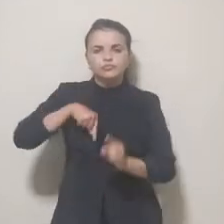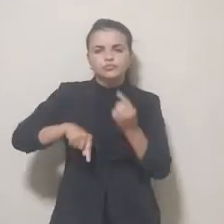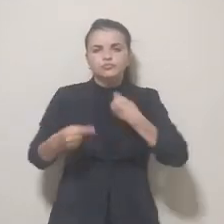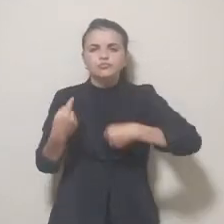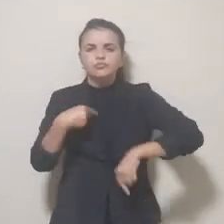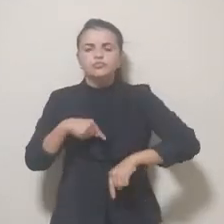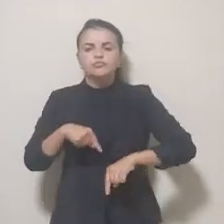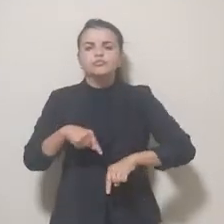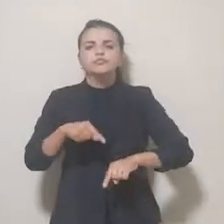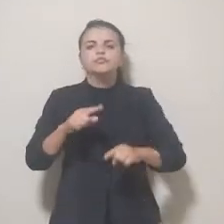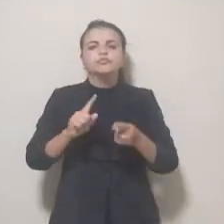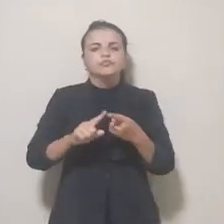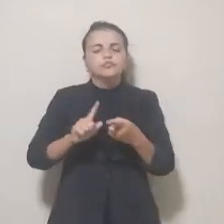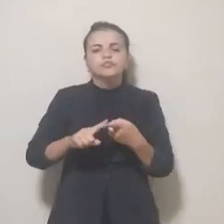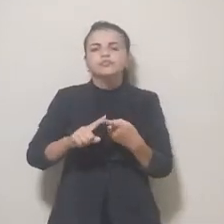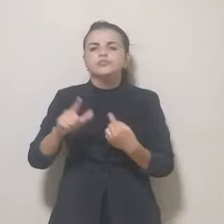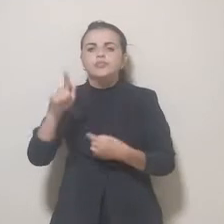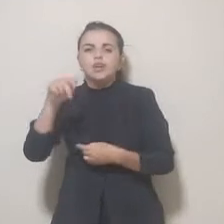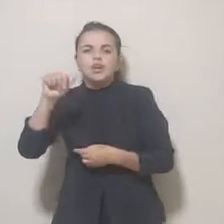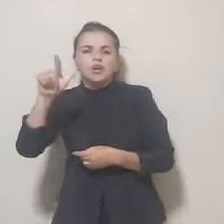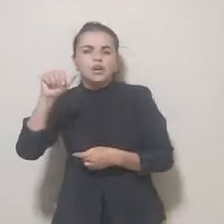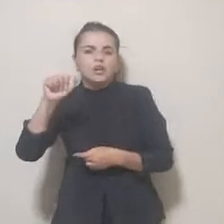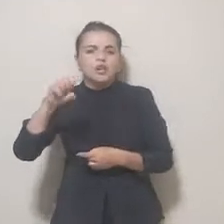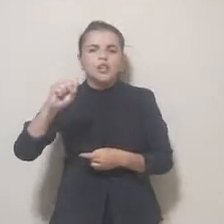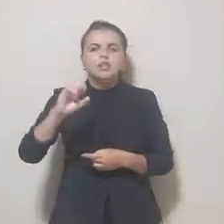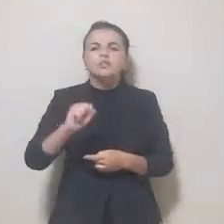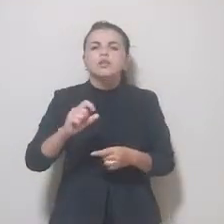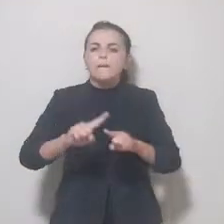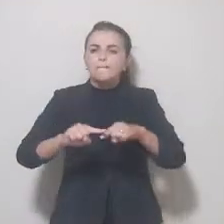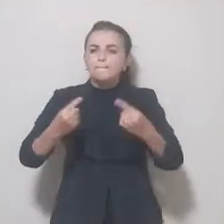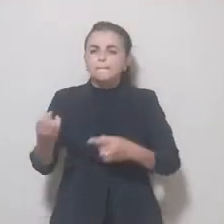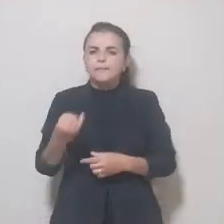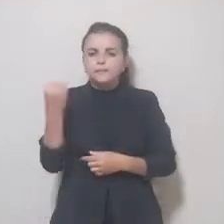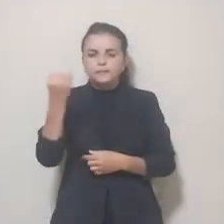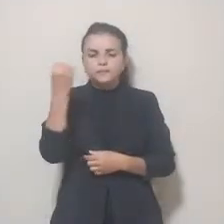órgãos, glândulas, que no caso a gente tem como principal